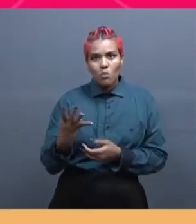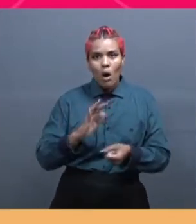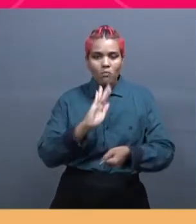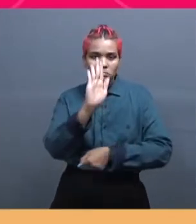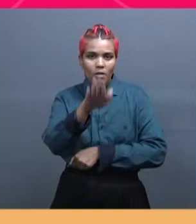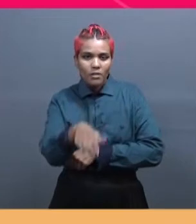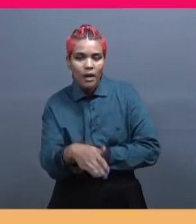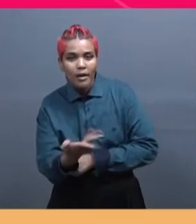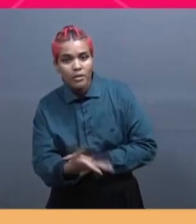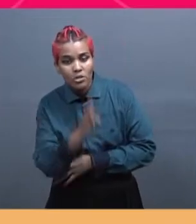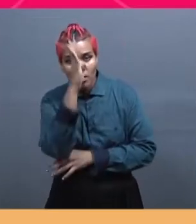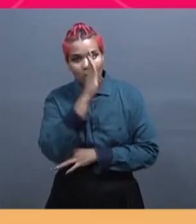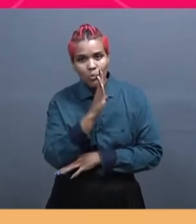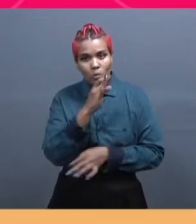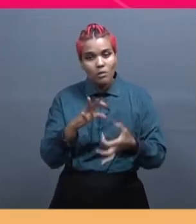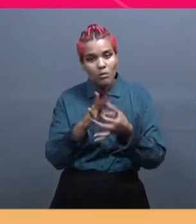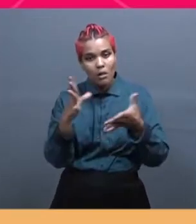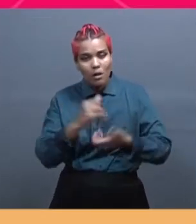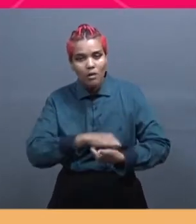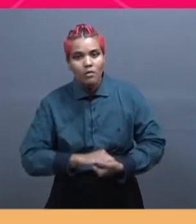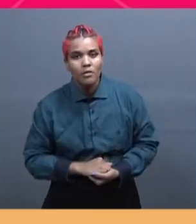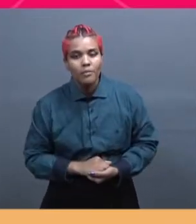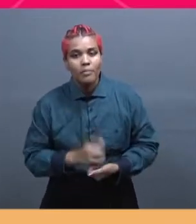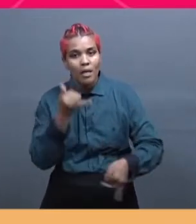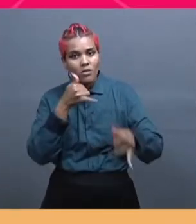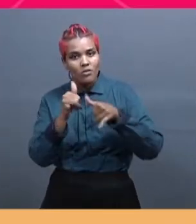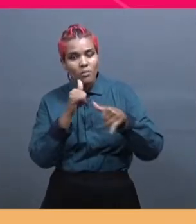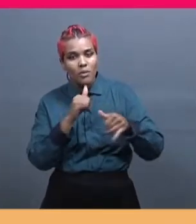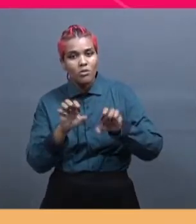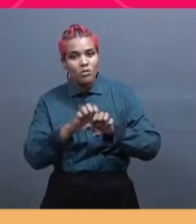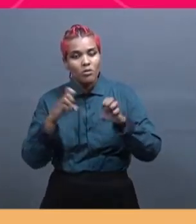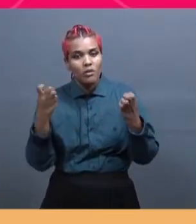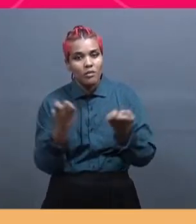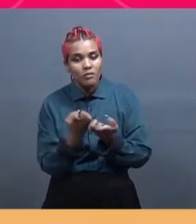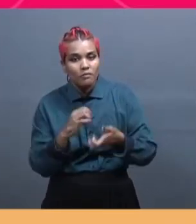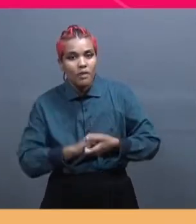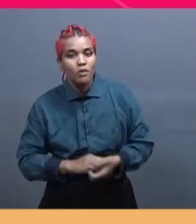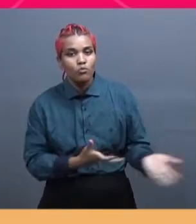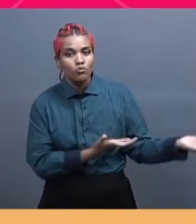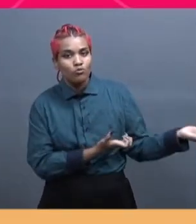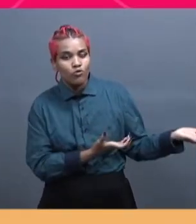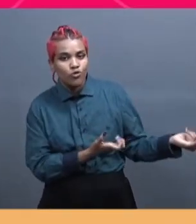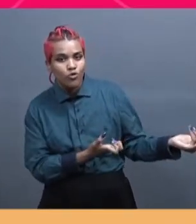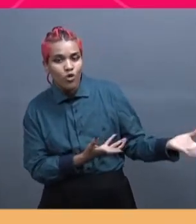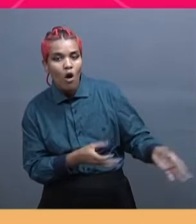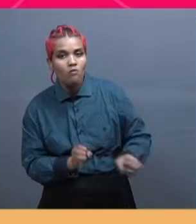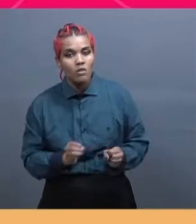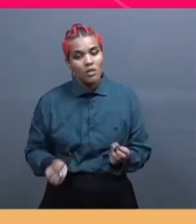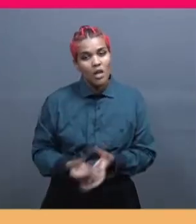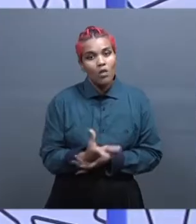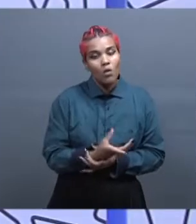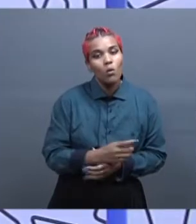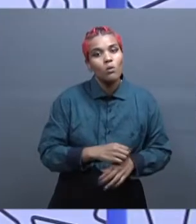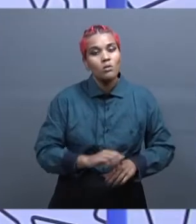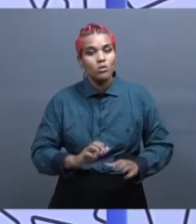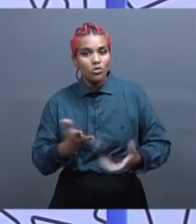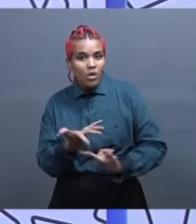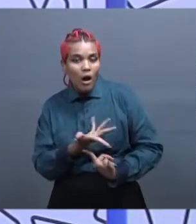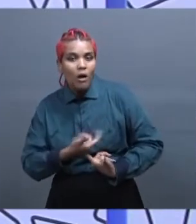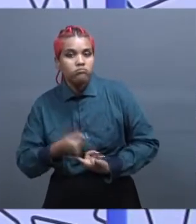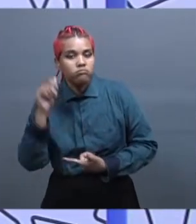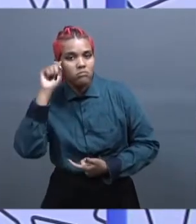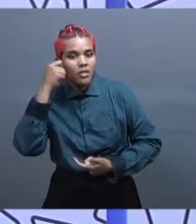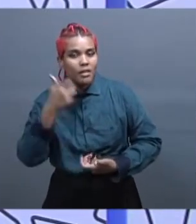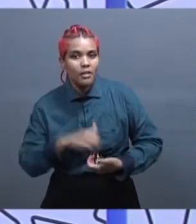e gratuito mais informações você encontra no evento jovens produtores jaques negras no facebook e agora você